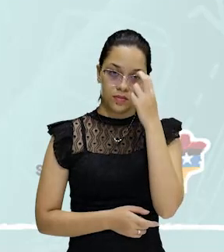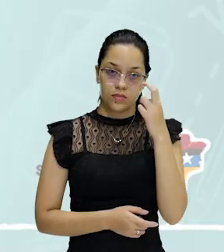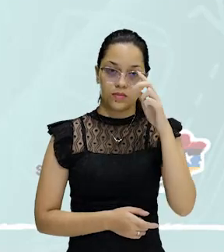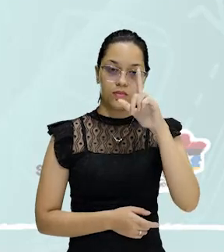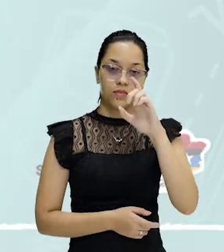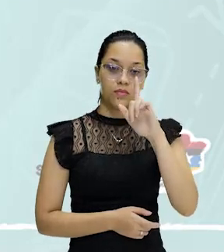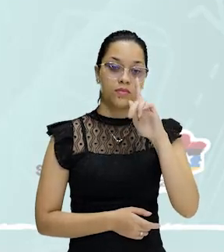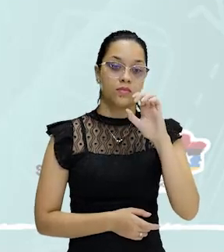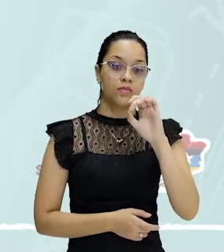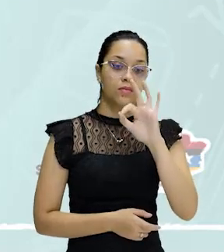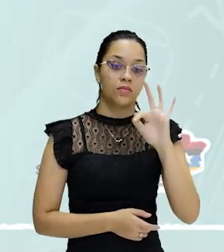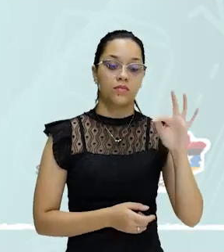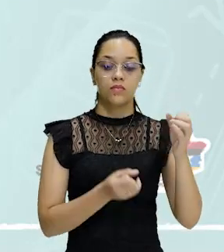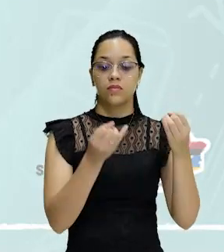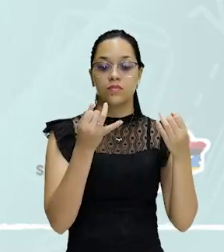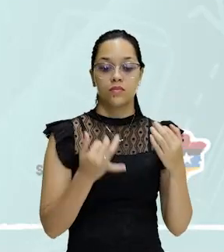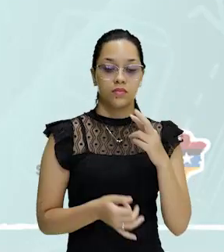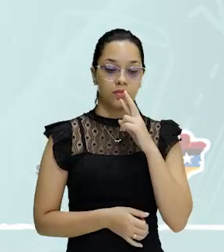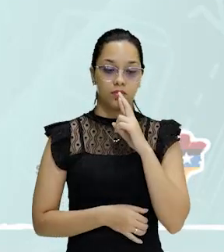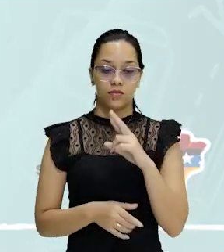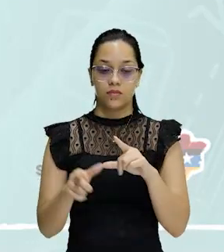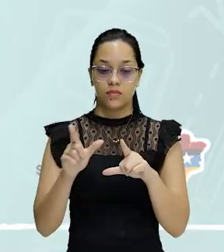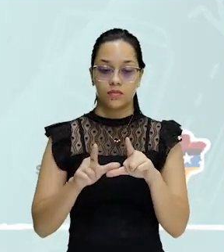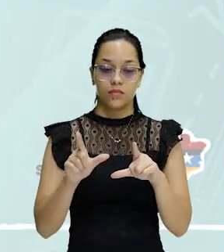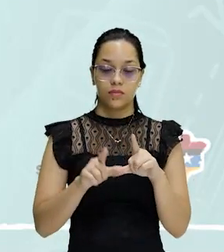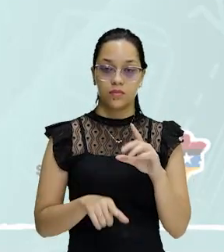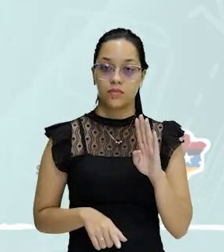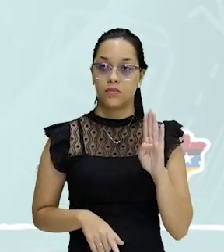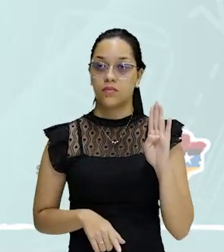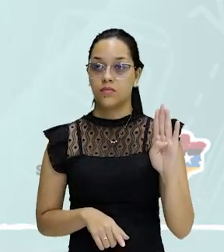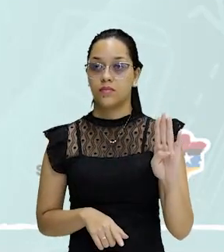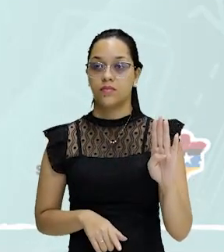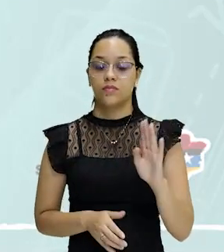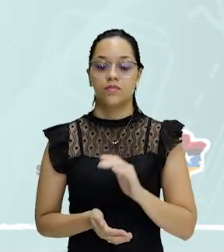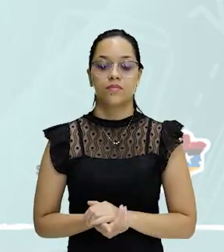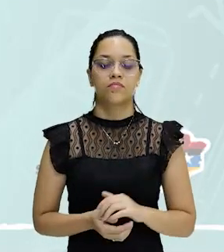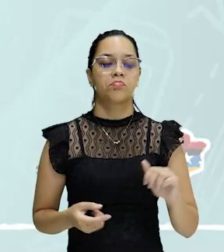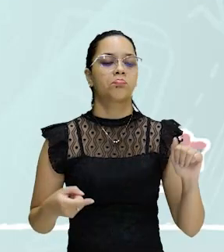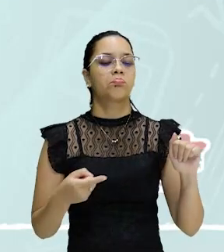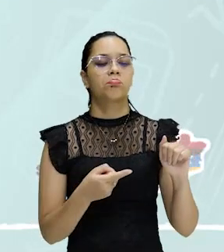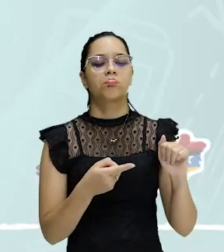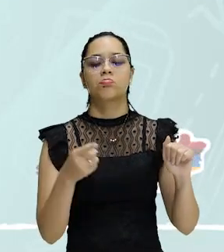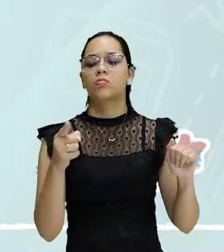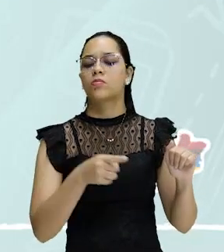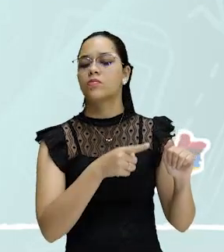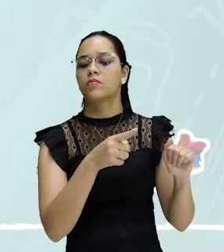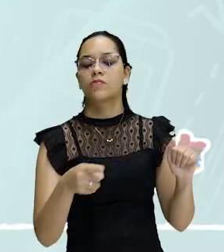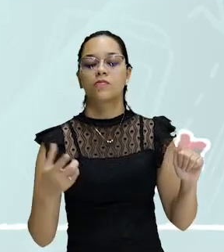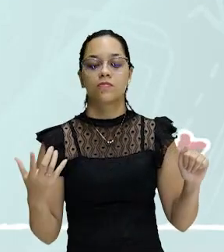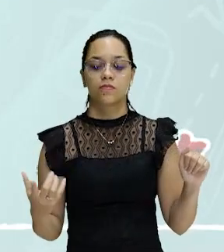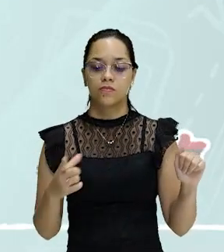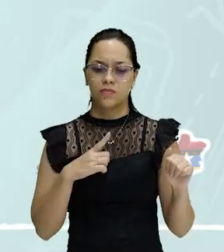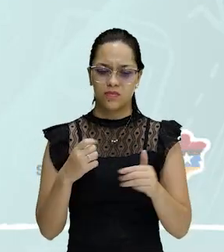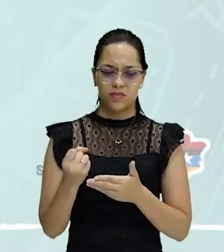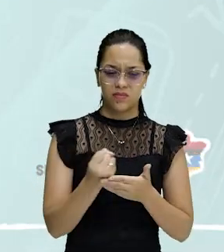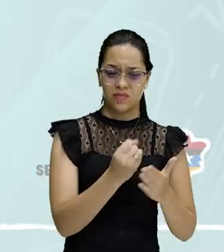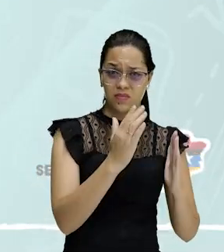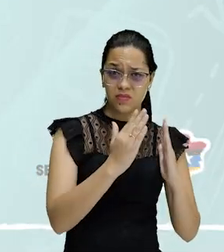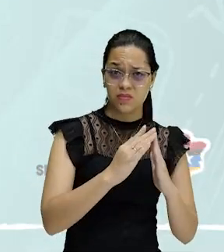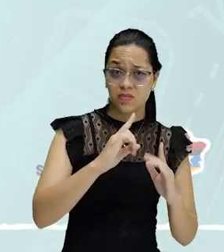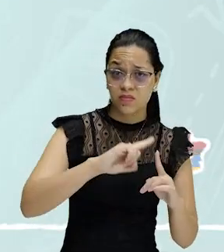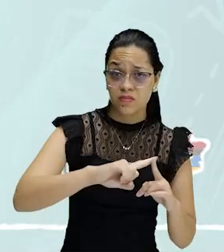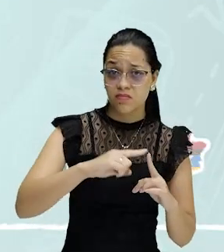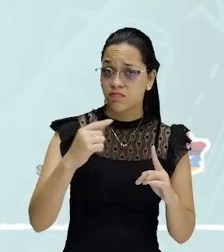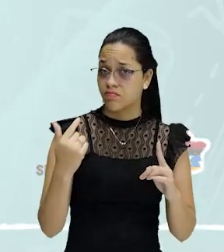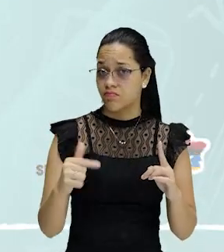Legoff se refere no fragmento. Então, resposta letra B de bola. Letra A. Apoio dado pela igreja, você não vê isso.